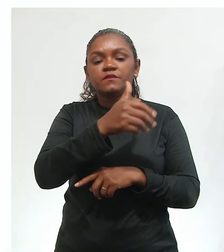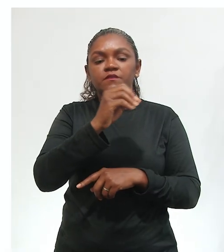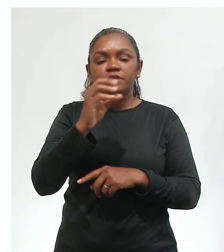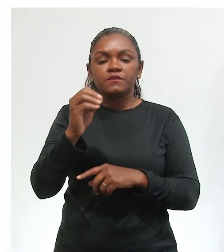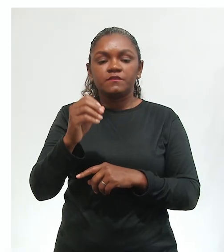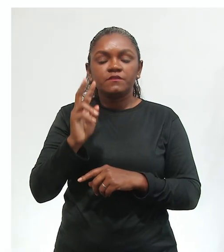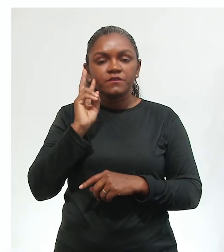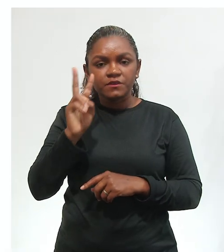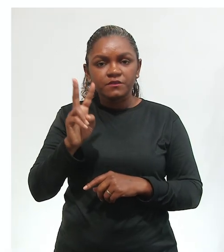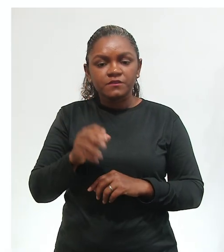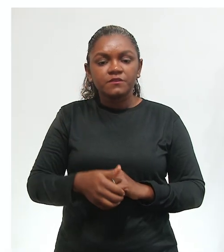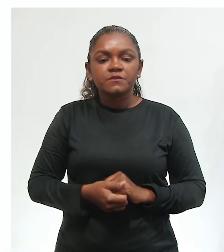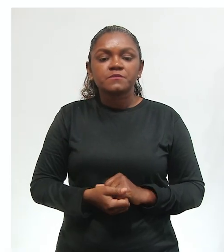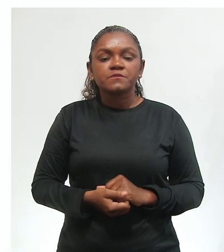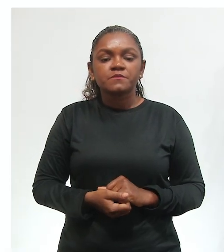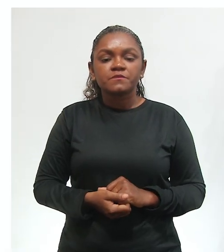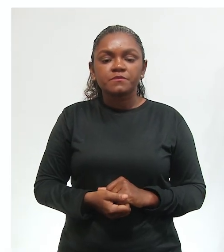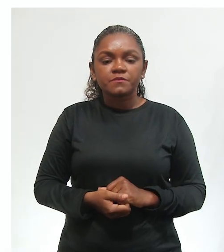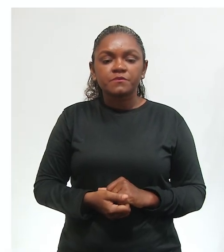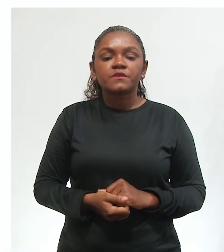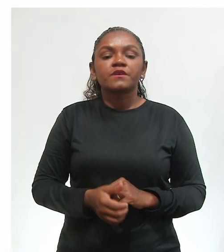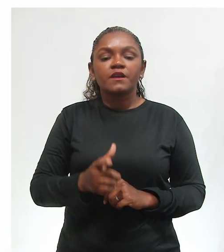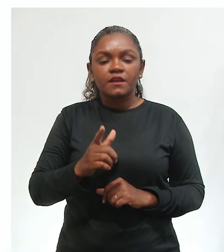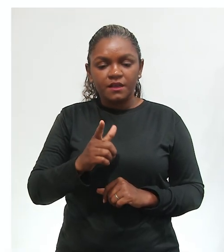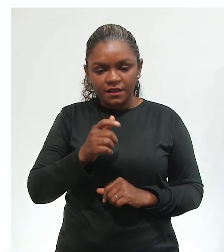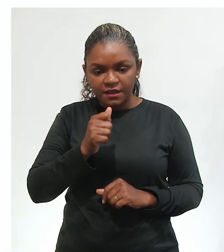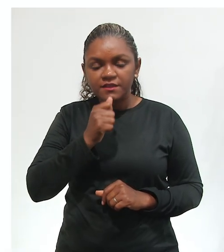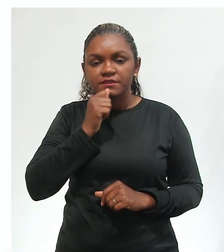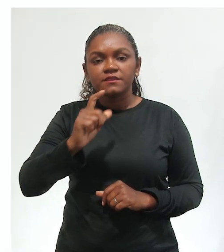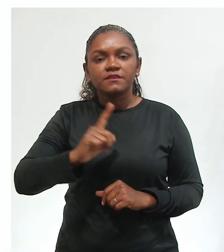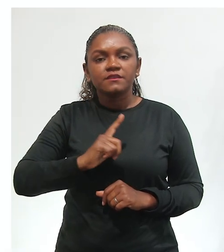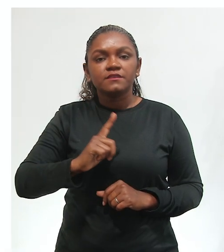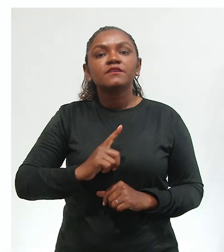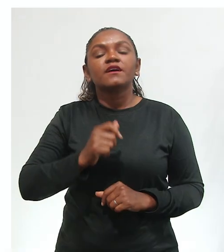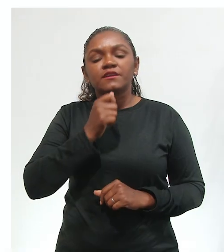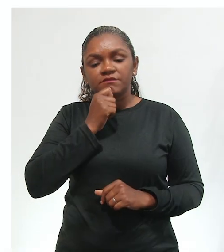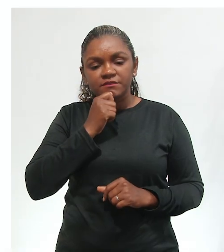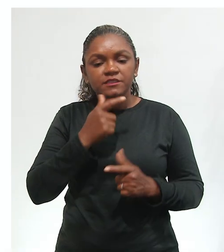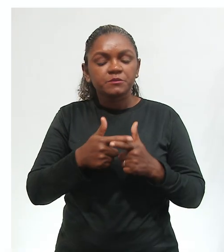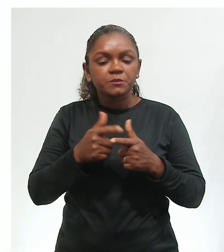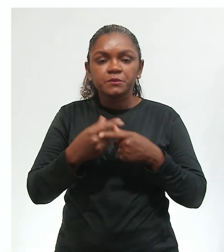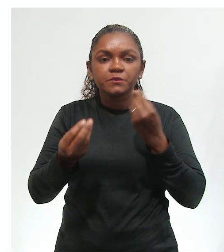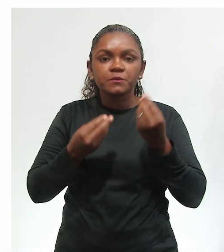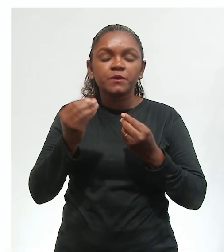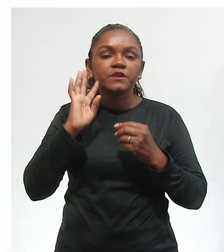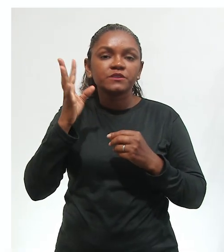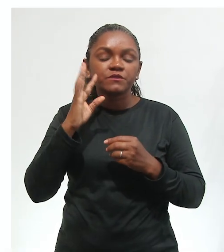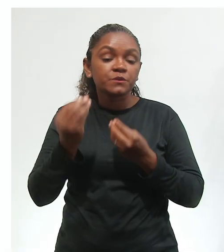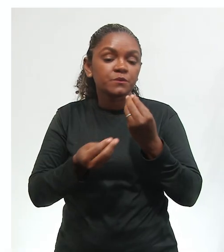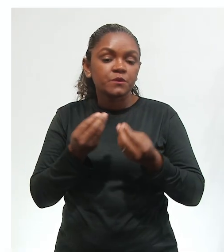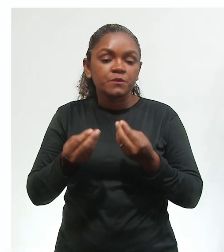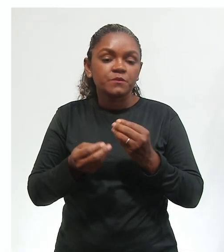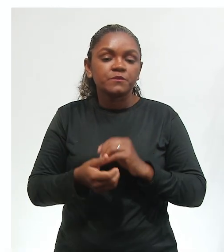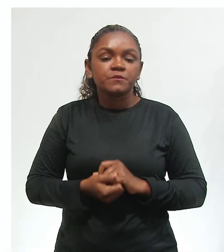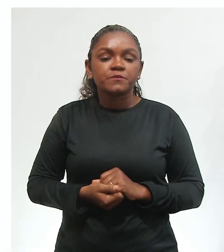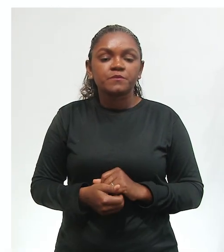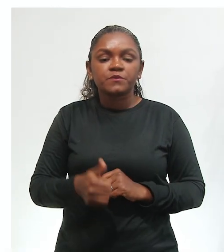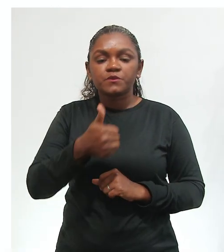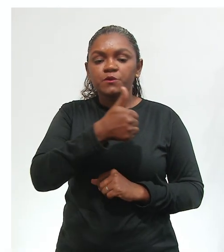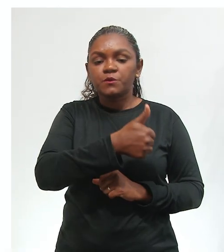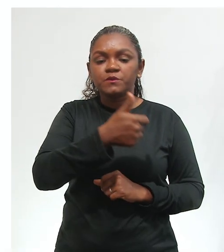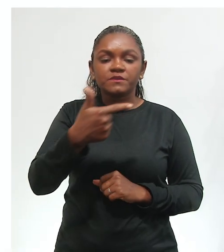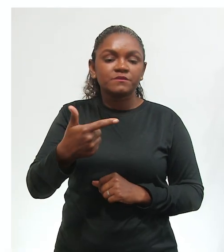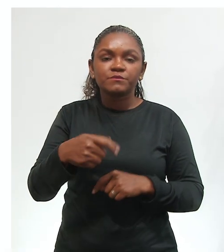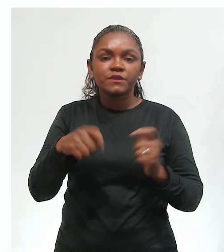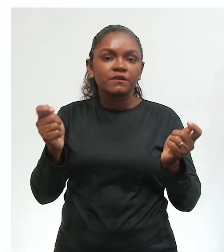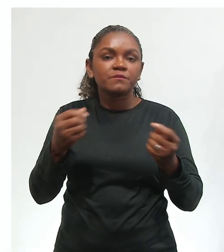Observem que aqui, novamente, aconteceu o problema, né? Pela posição, eu tenho 12 dezenas. Eu só posso